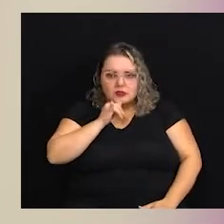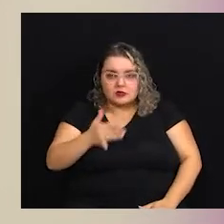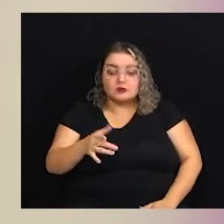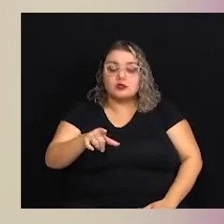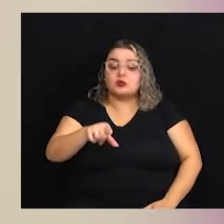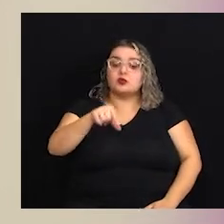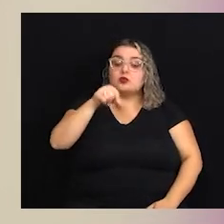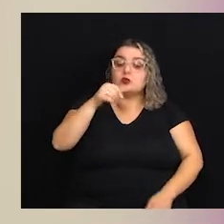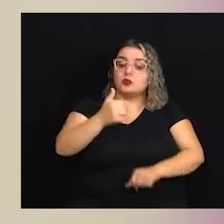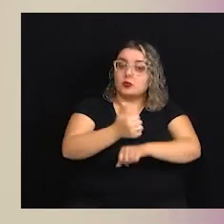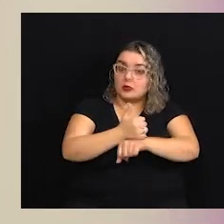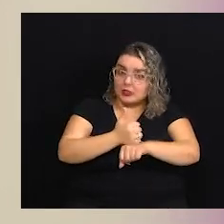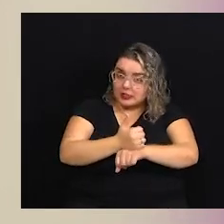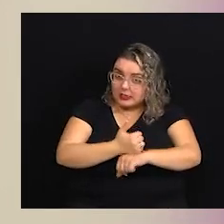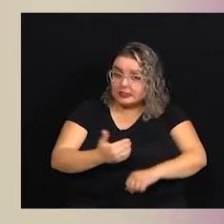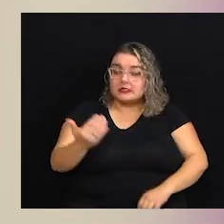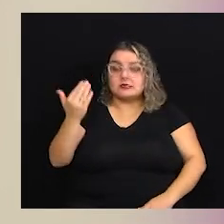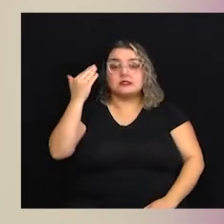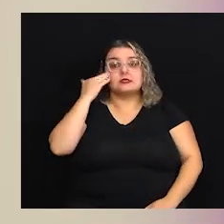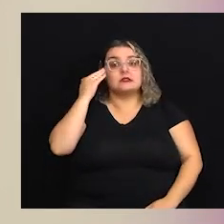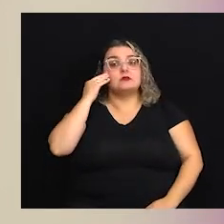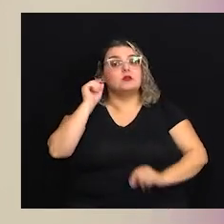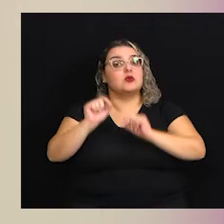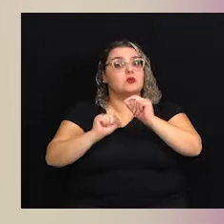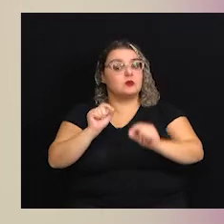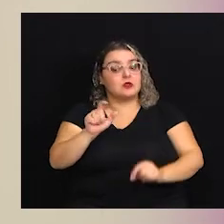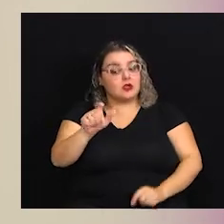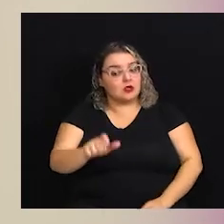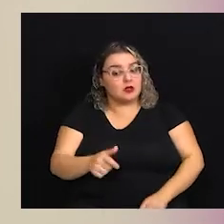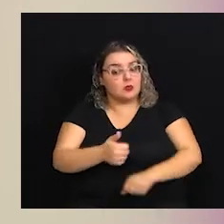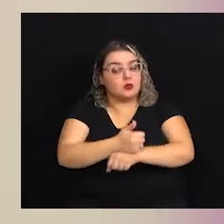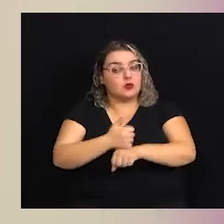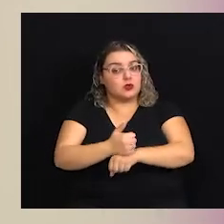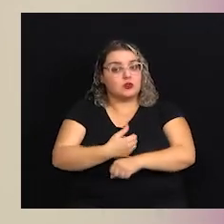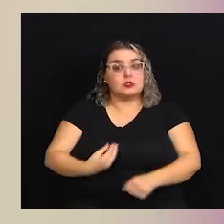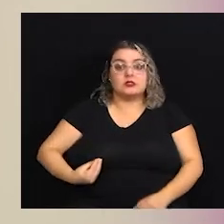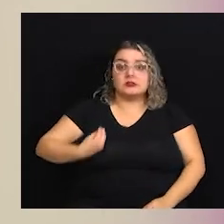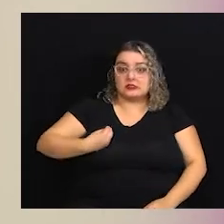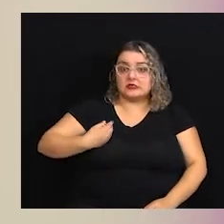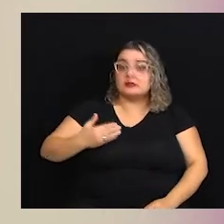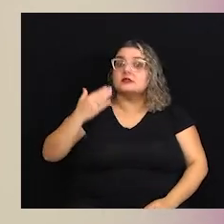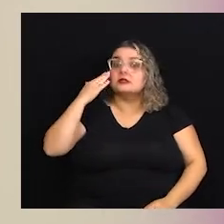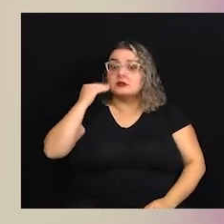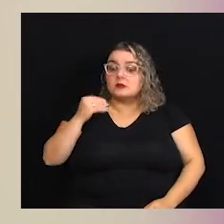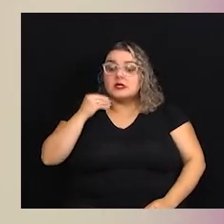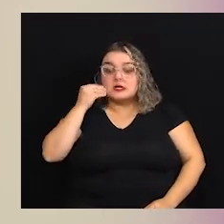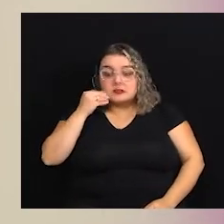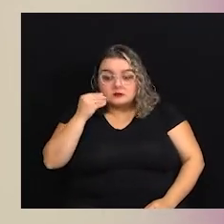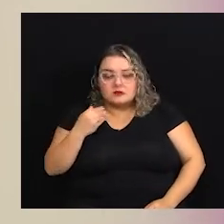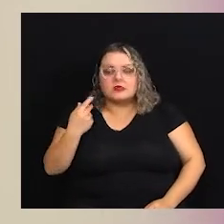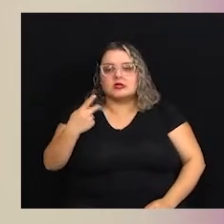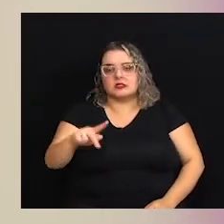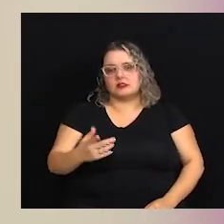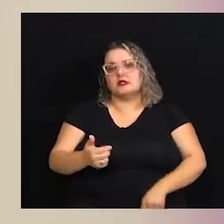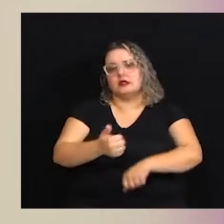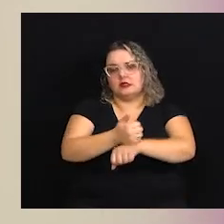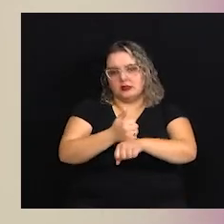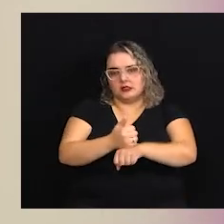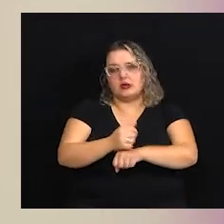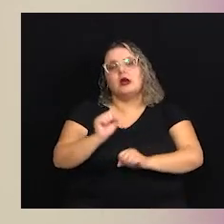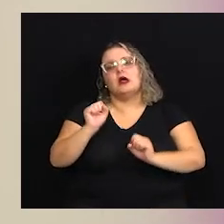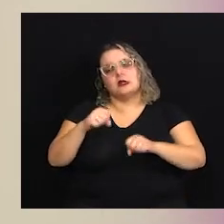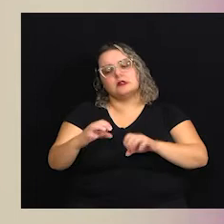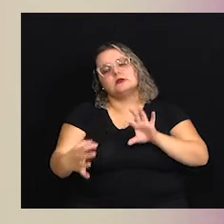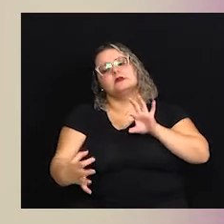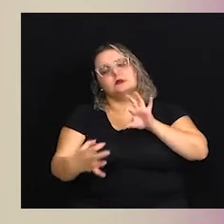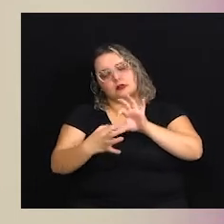escolher o profissional, saber o que aquele profissional vive, né, saber a experiência daquele profissional, aí sim